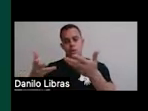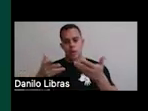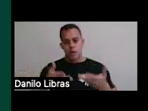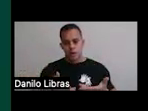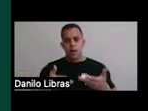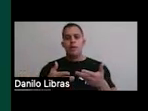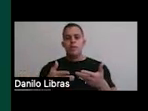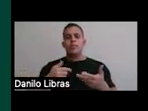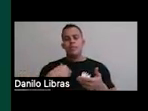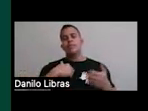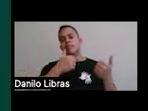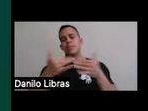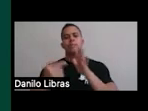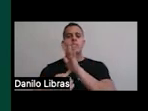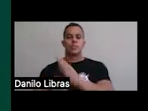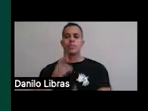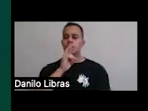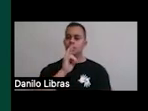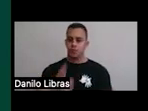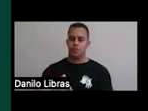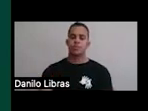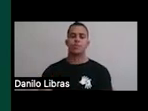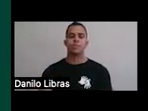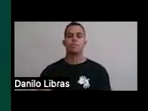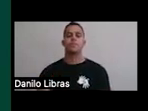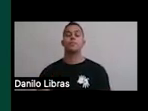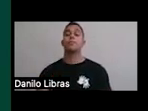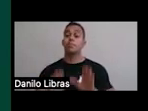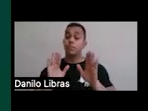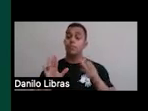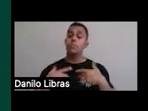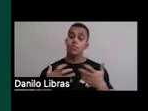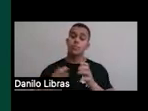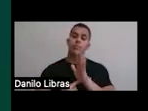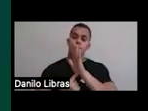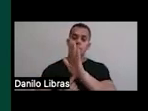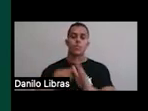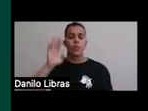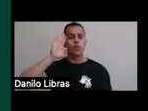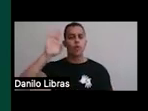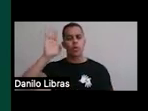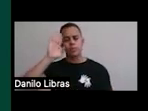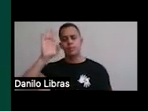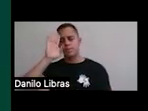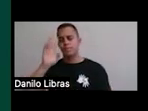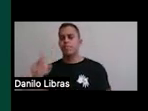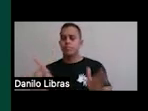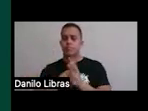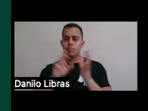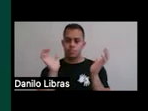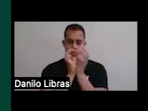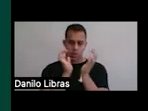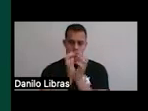os resultados mais científicos, mas eu queria mostrar mais qual é a filosofia atrás da nossa equipe.